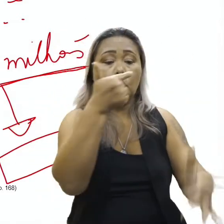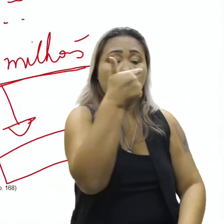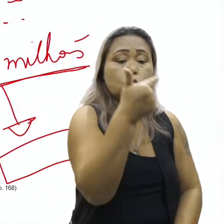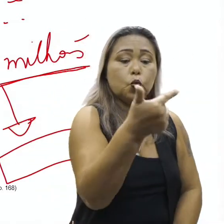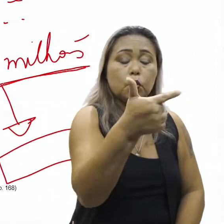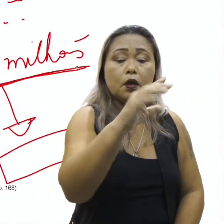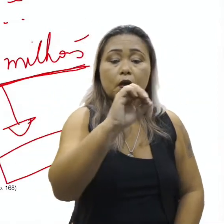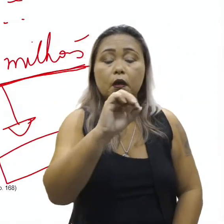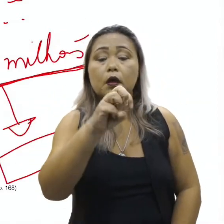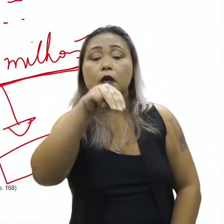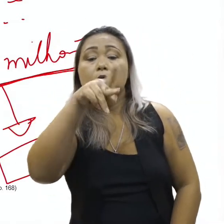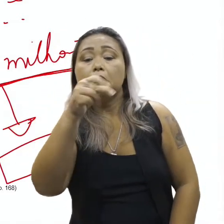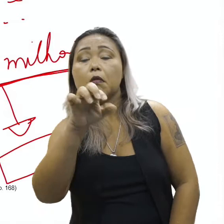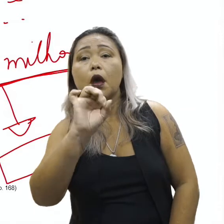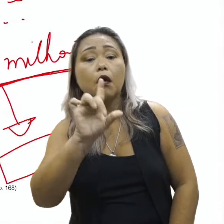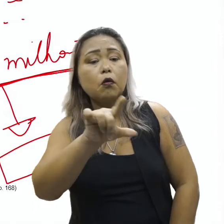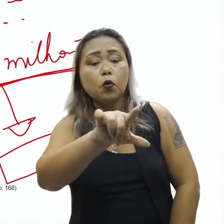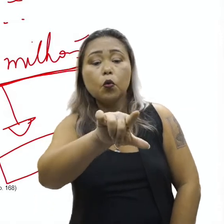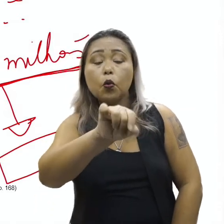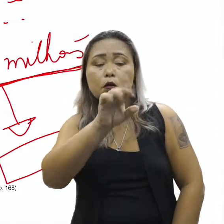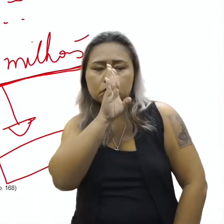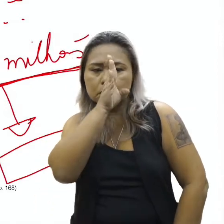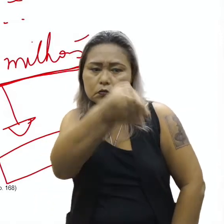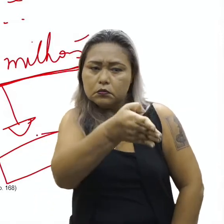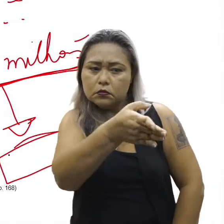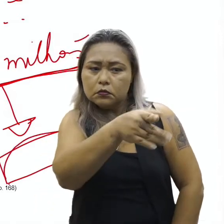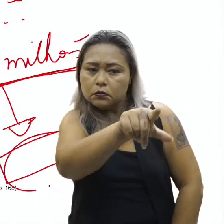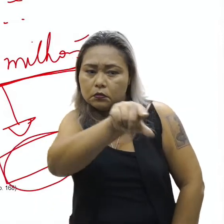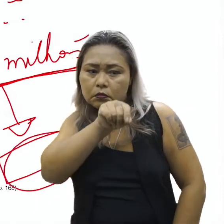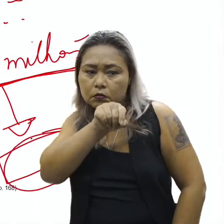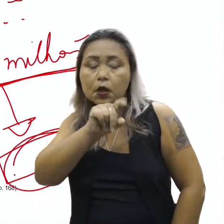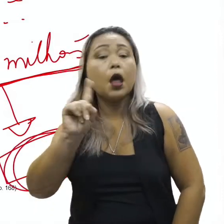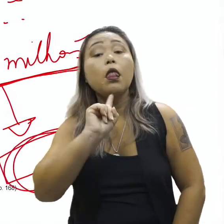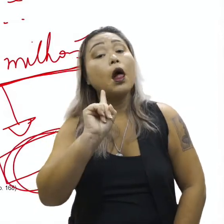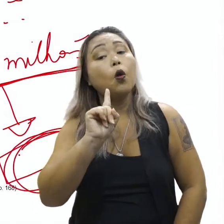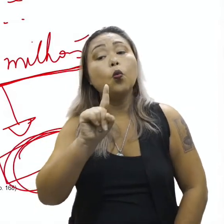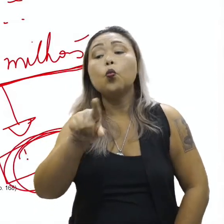milhões, elas não vão decidir diretamente. Elas vão eleger